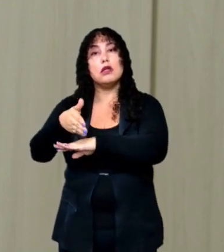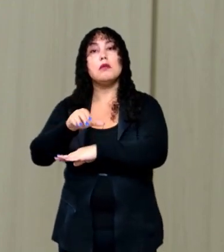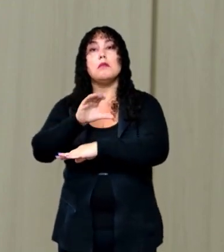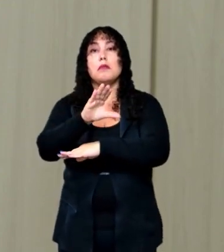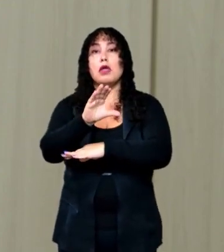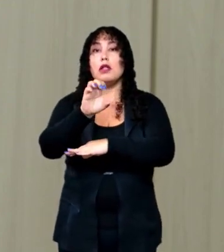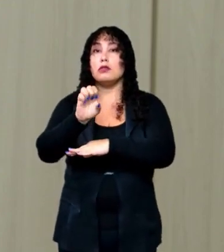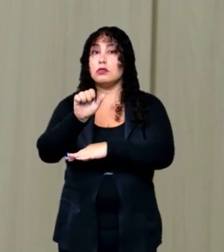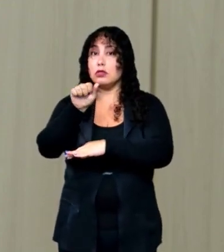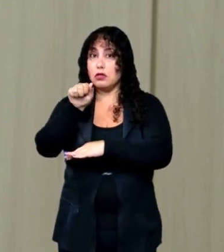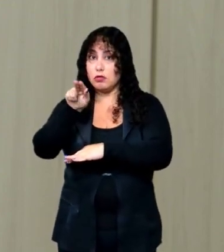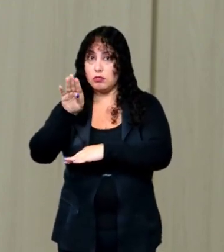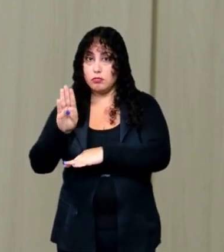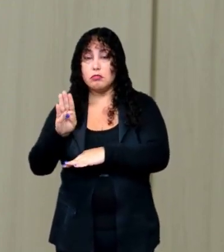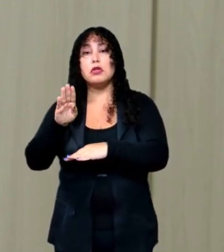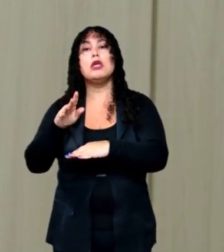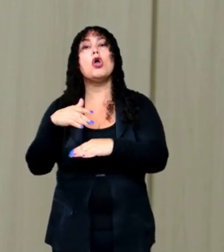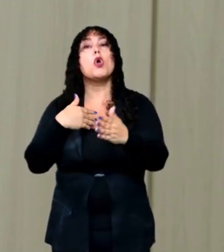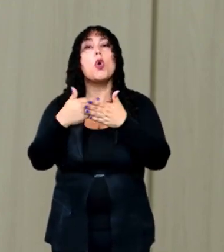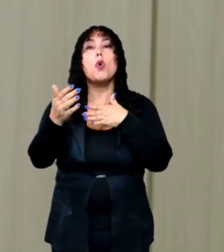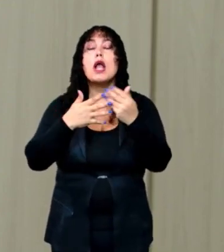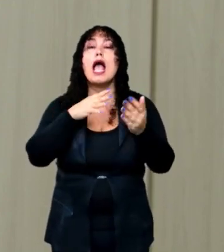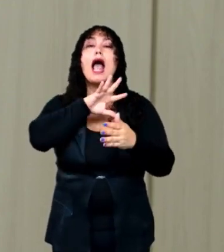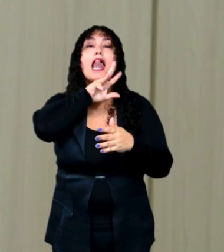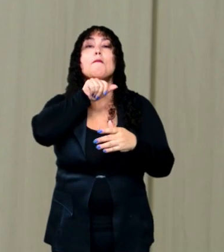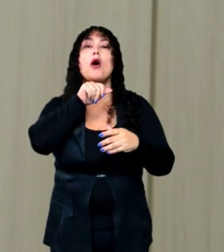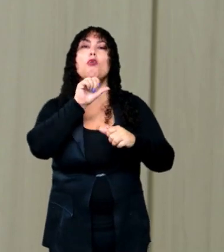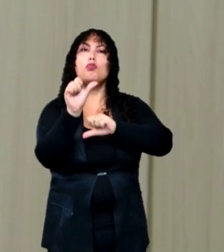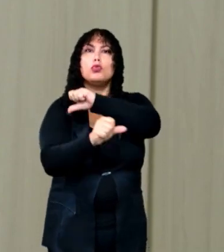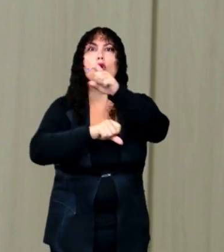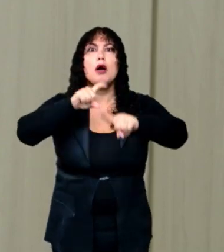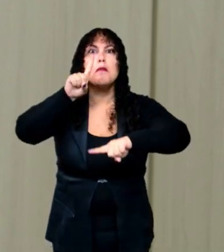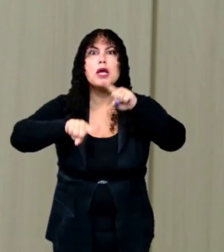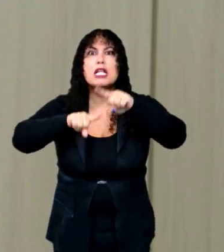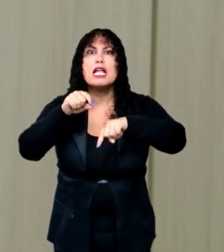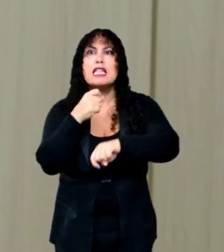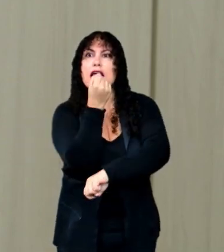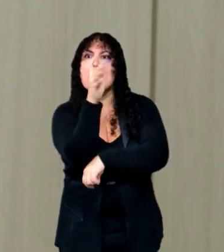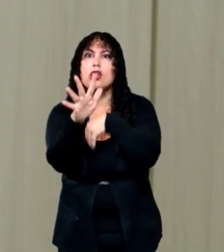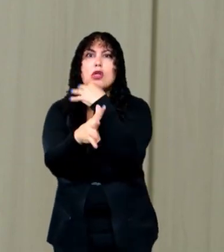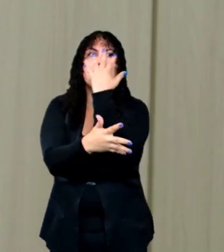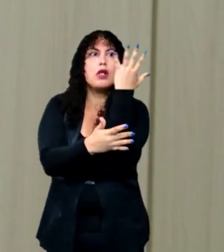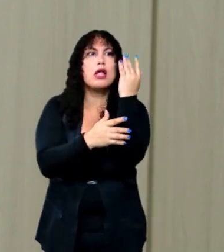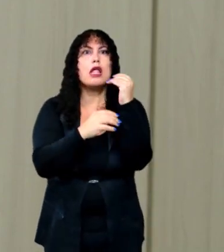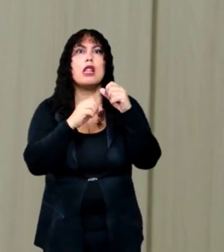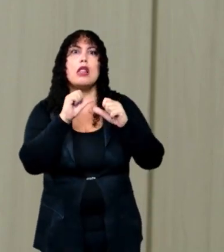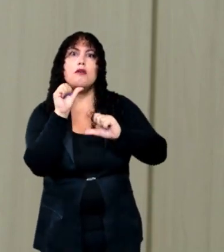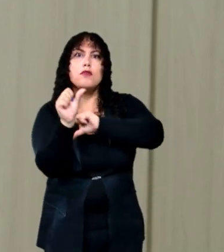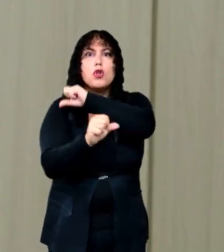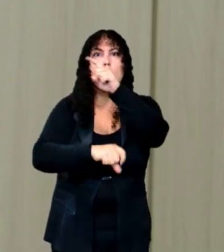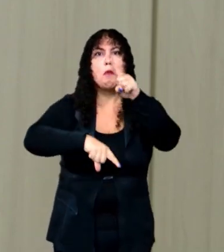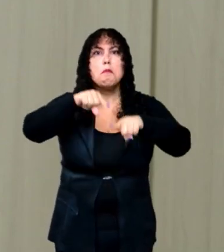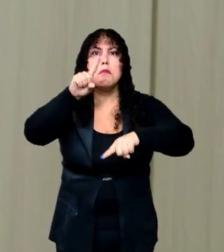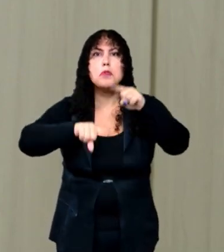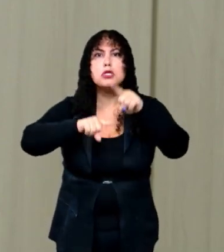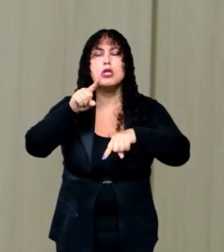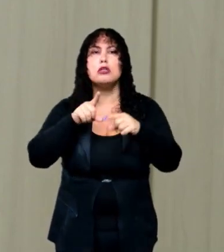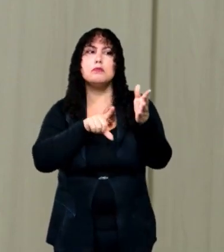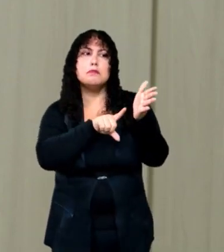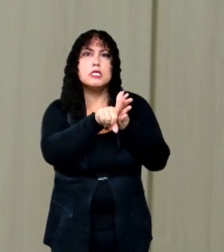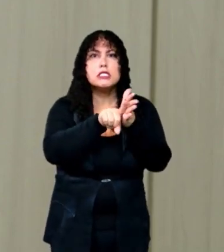Tá? Qualquer animal que passou a ser objeto, ele pode estar na natureza, mas ele passou a ser um objeto de ensino ou de